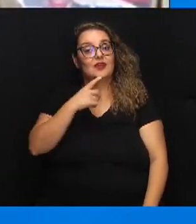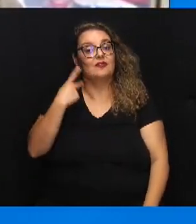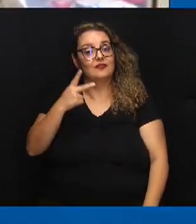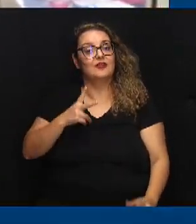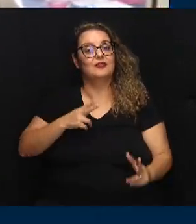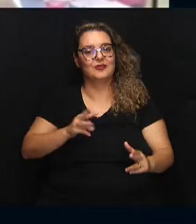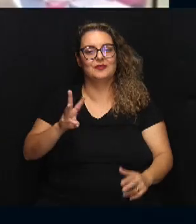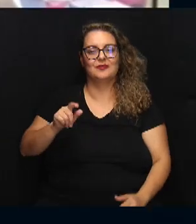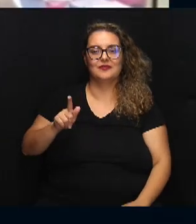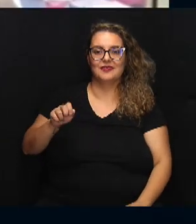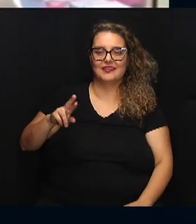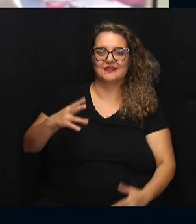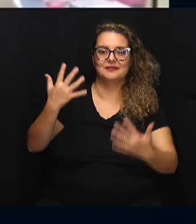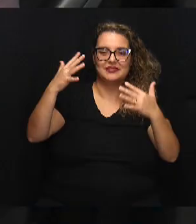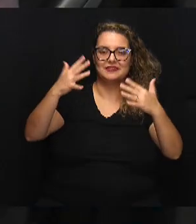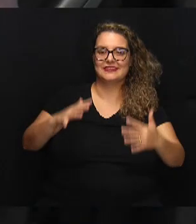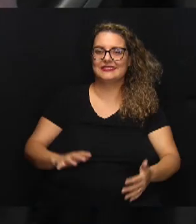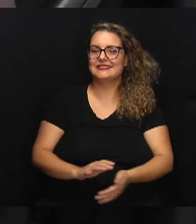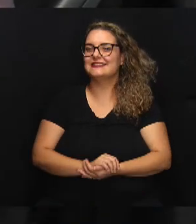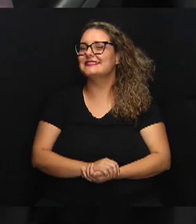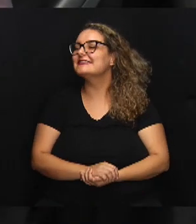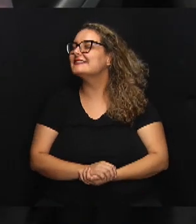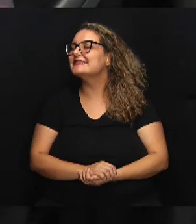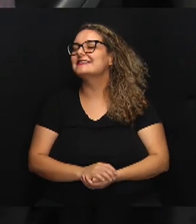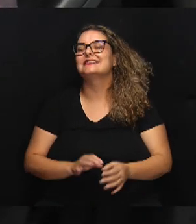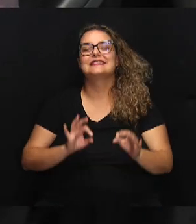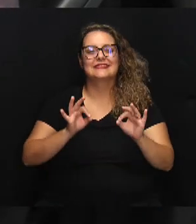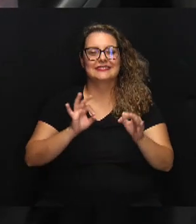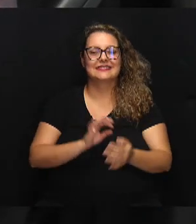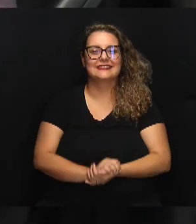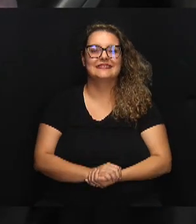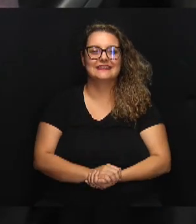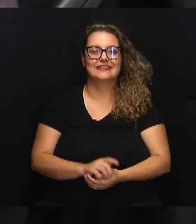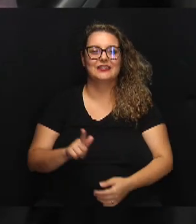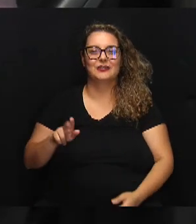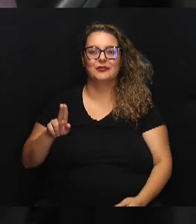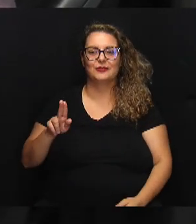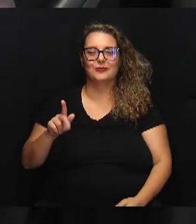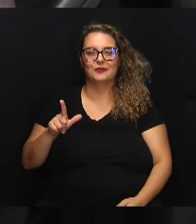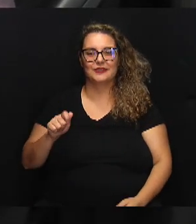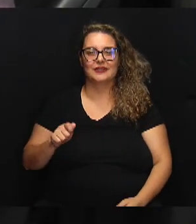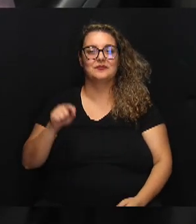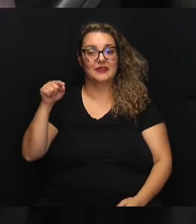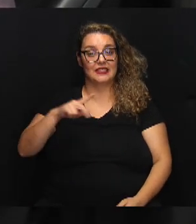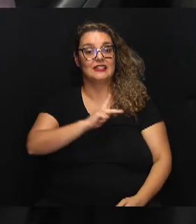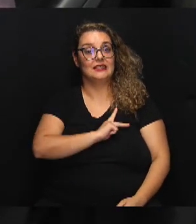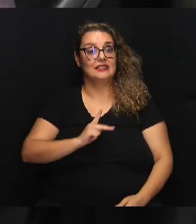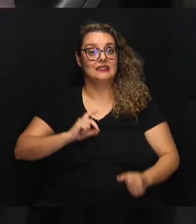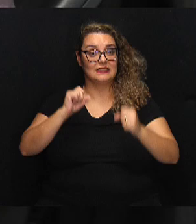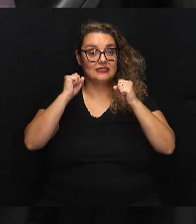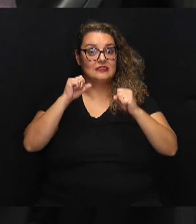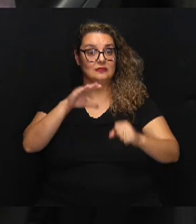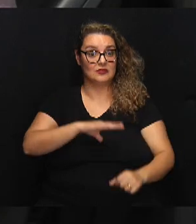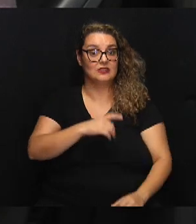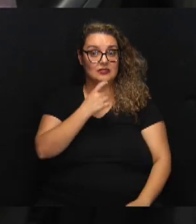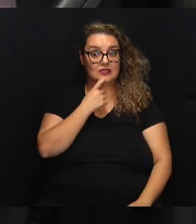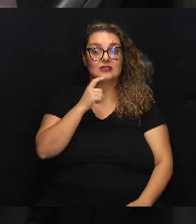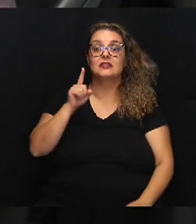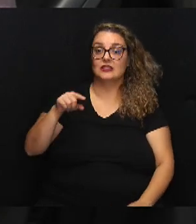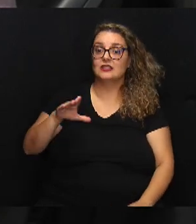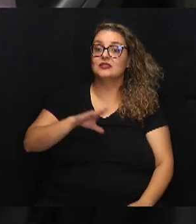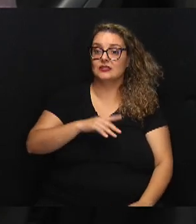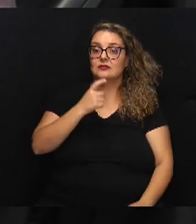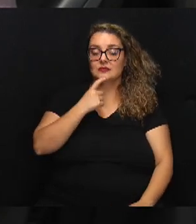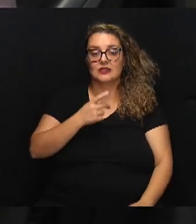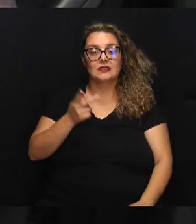Wagner. Parabéns, Wagner. Tá certo. É o Guga. Guga. Esse é Ponte Pretano. Mas ele é de Campinas ou ele é de São Paulo? De